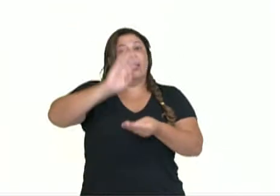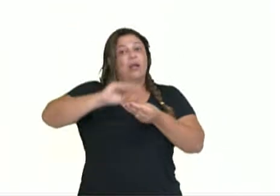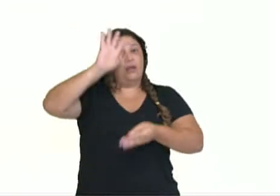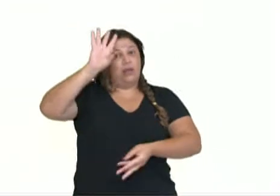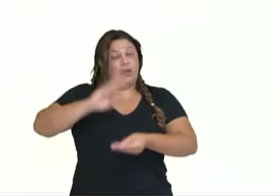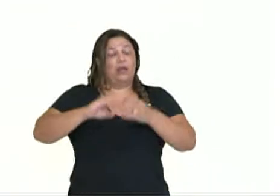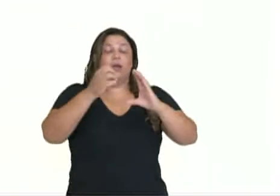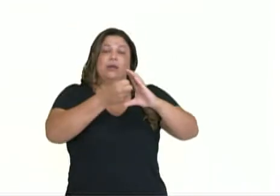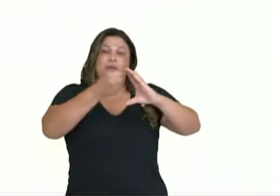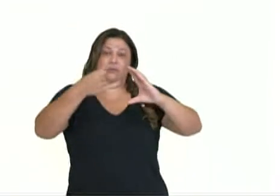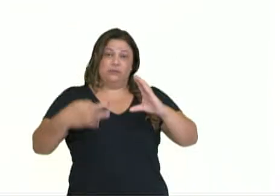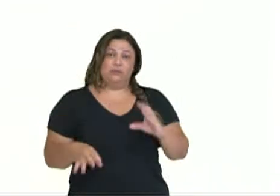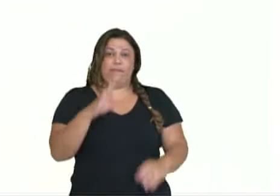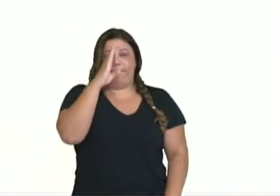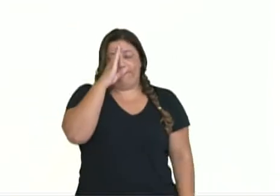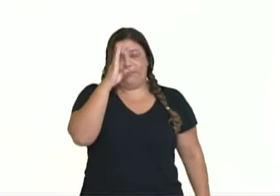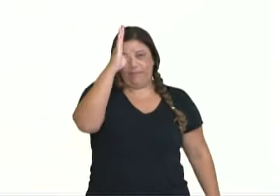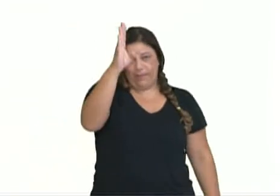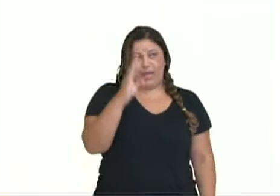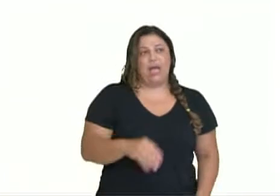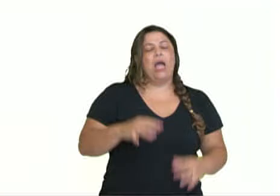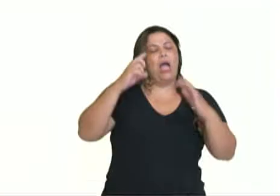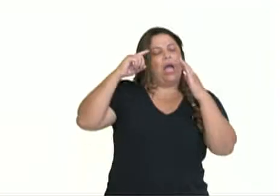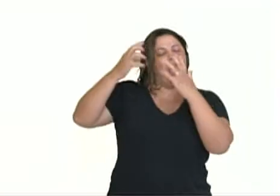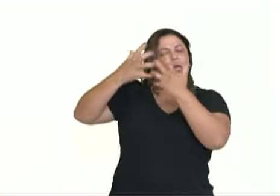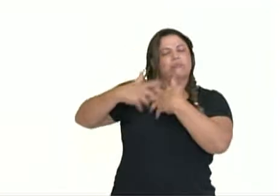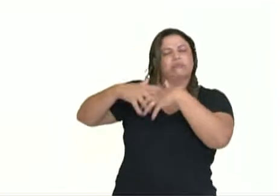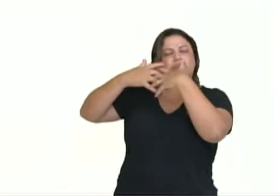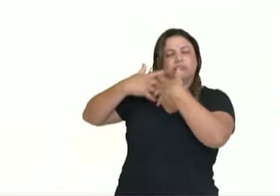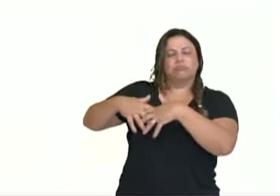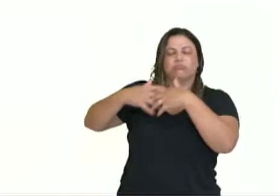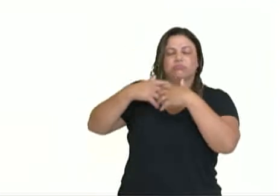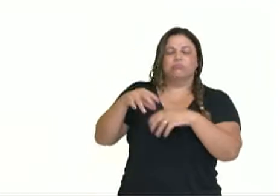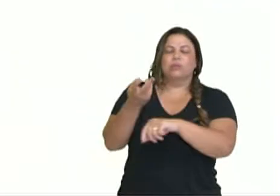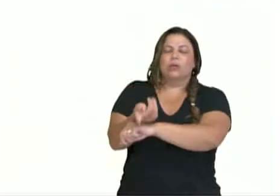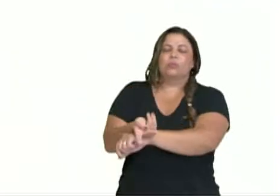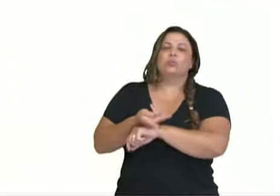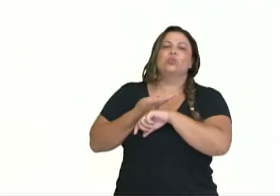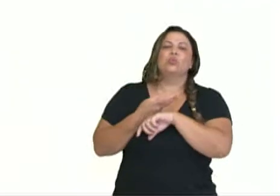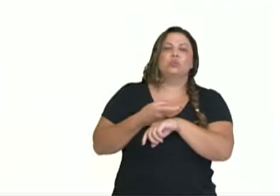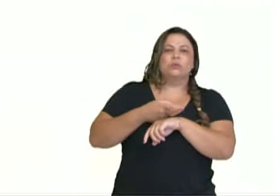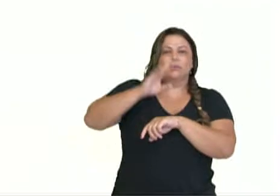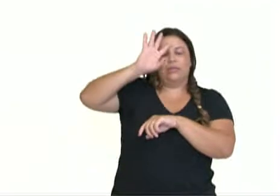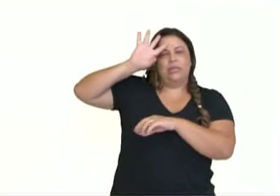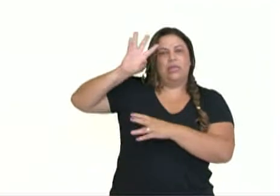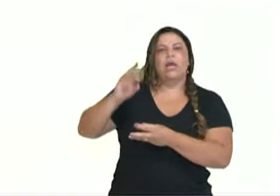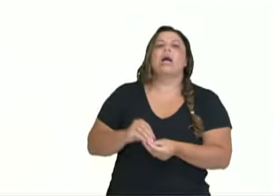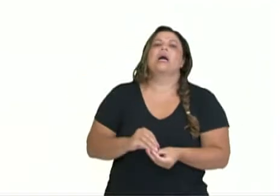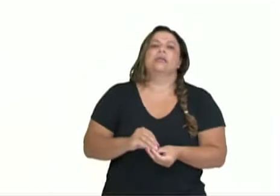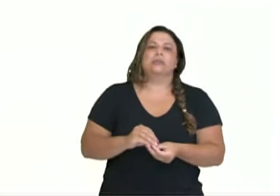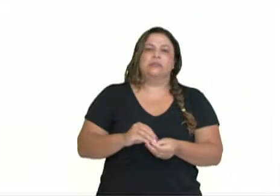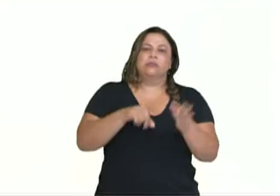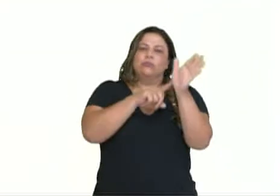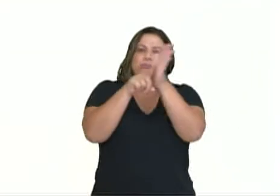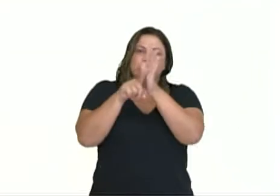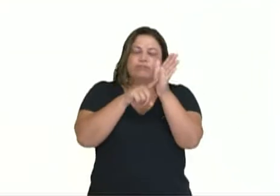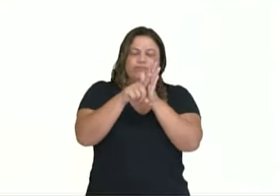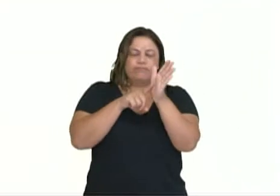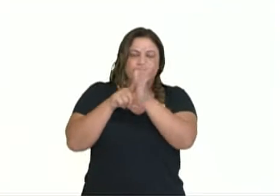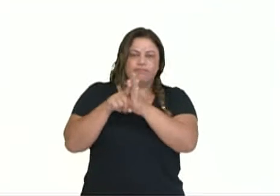principais características do período. Racionalidade, a busca da razão, da ciência, né? Dignidade do